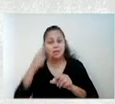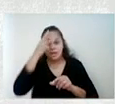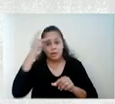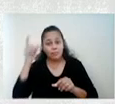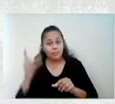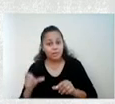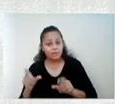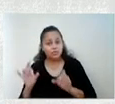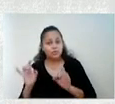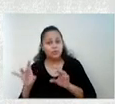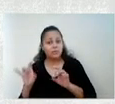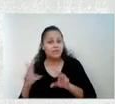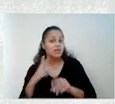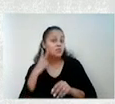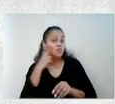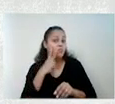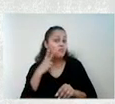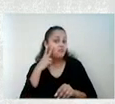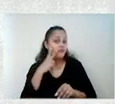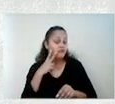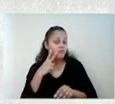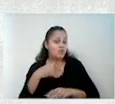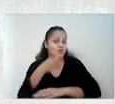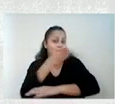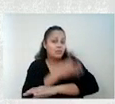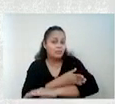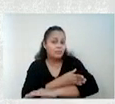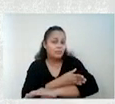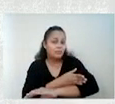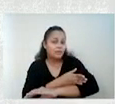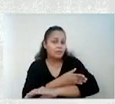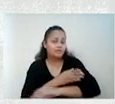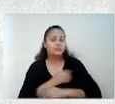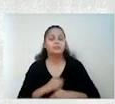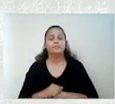mercadores de vinho na Idade Média. Né? Podem ver aqui